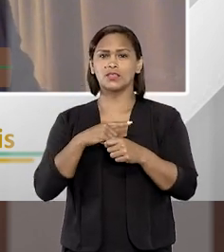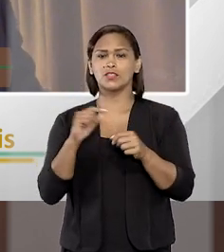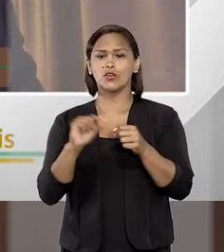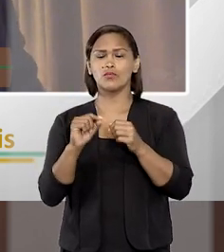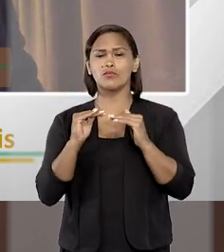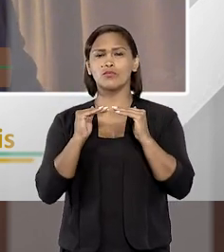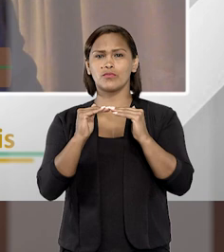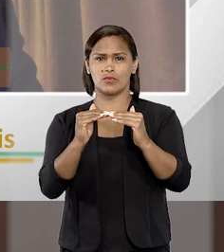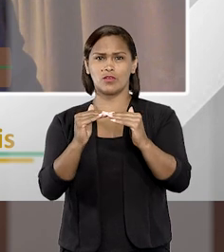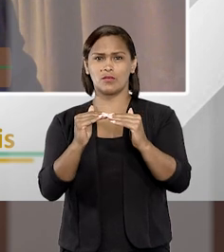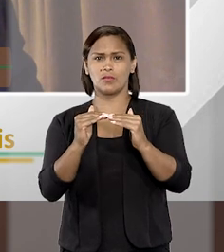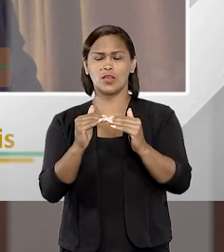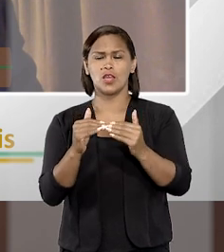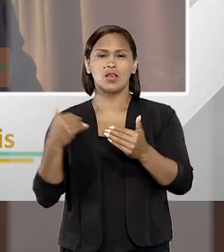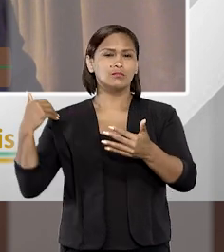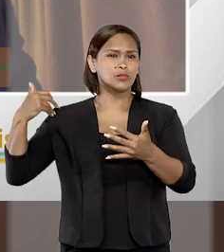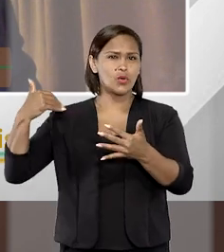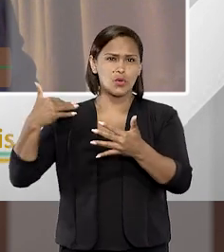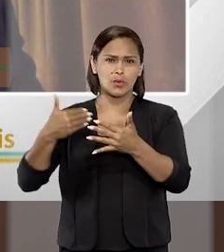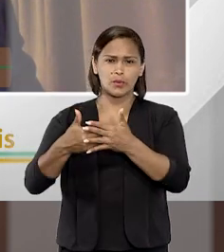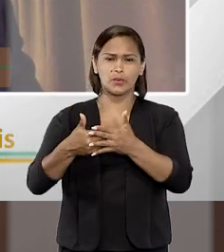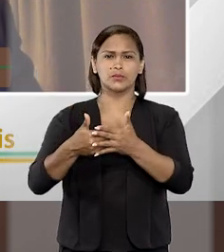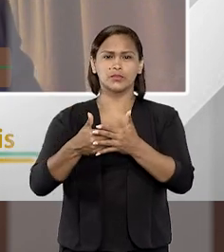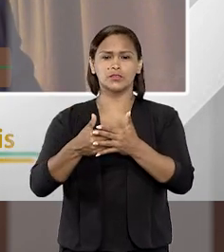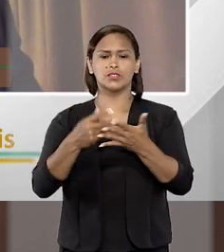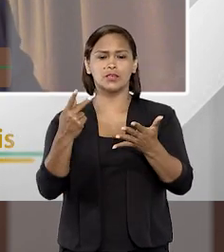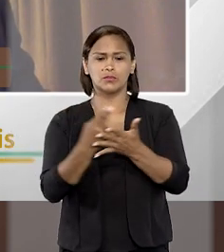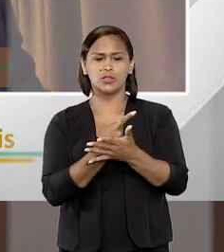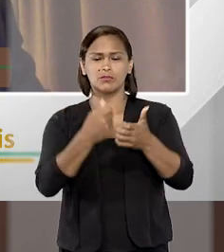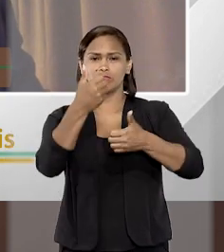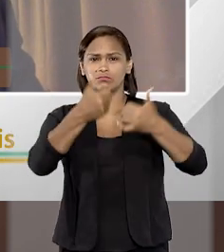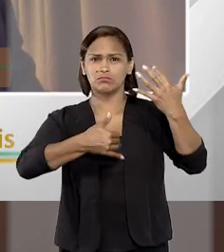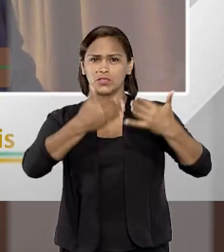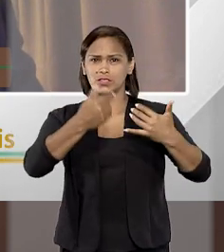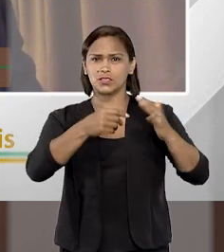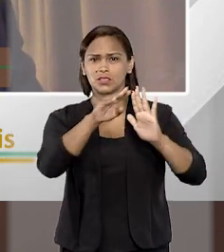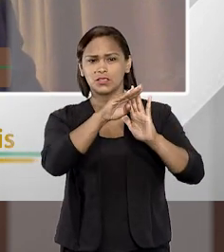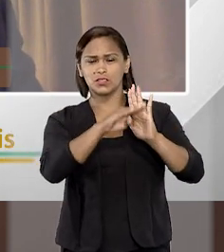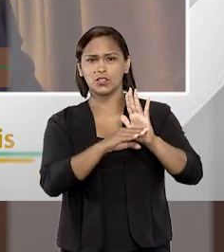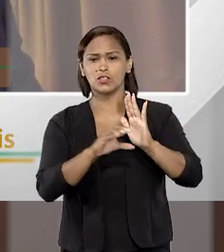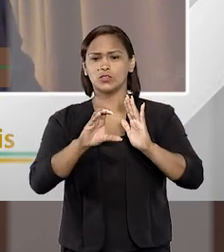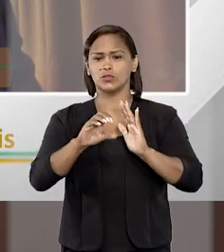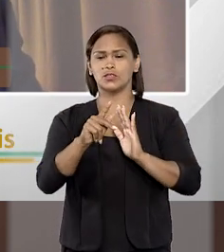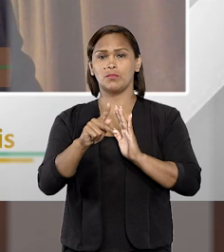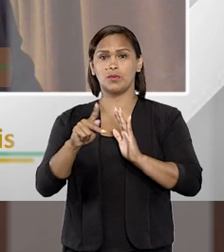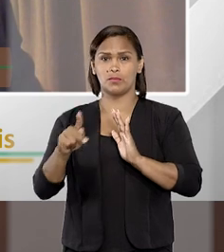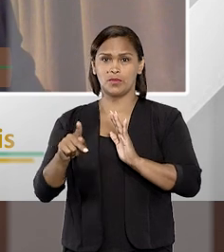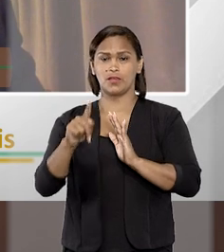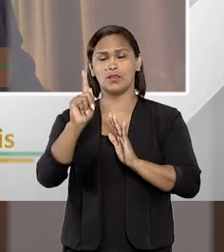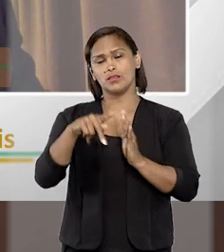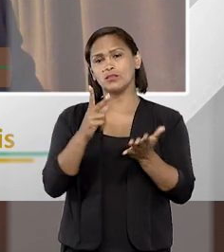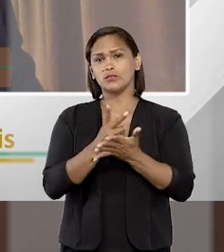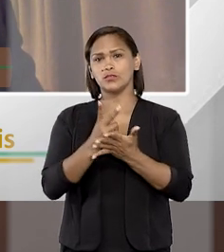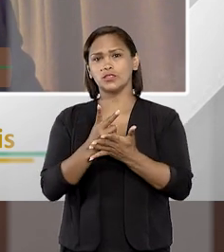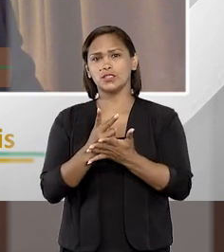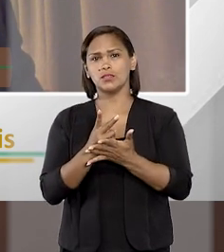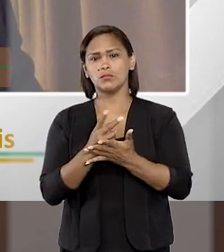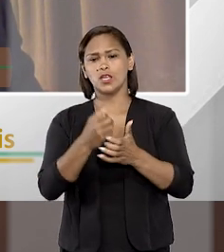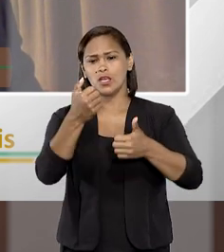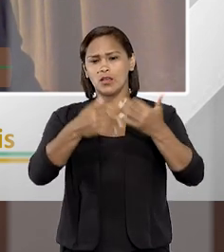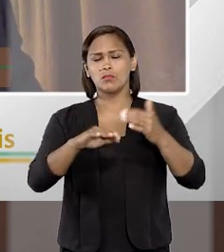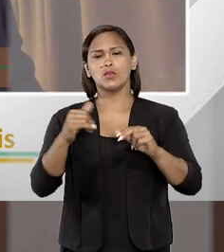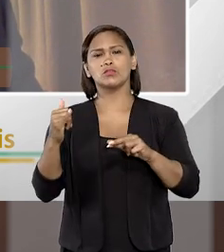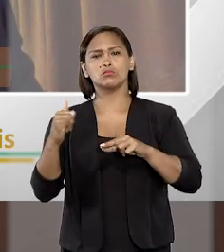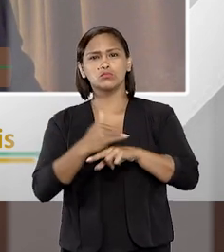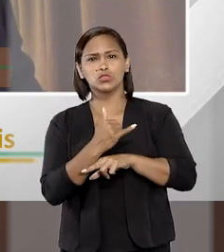realização de forma Durante quanto tempo o procedimento descrito no cpf dele foi sempre tomado